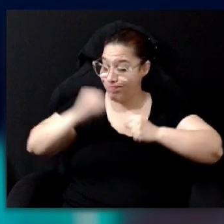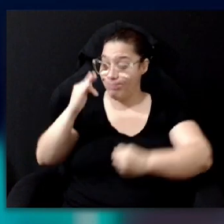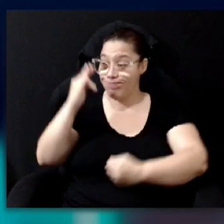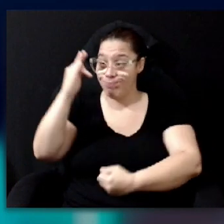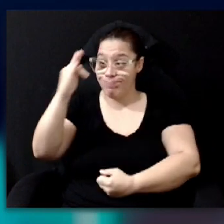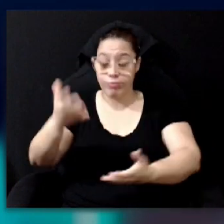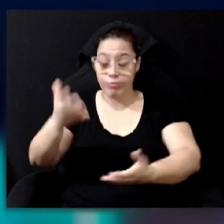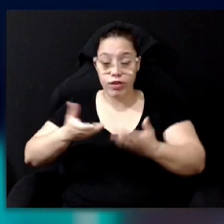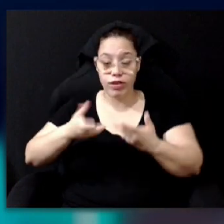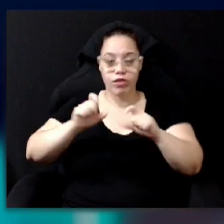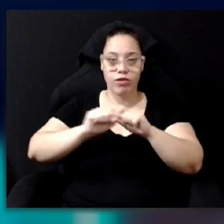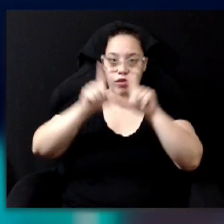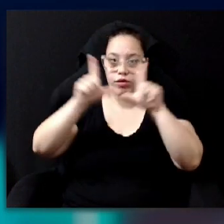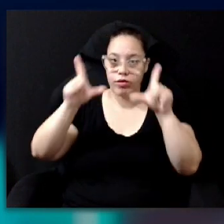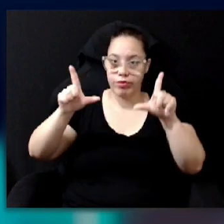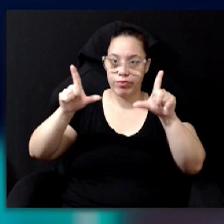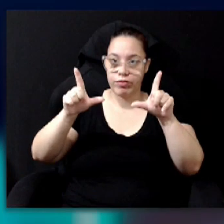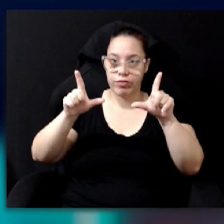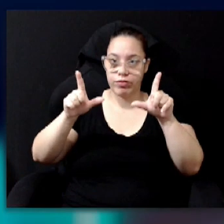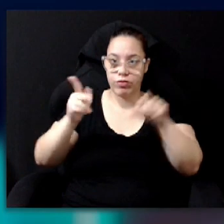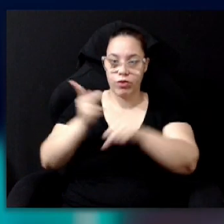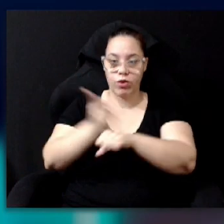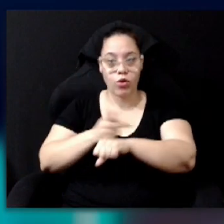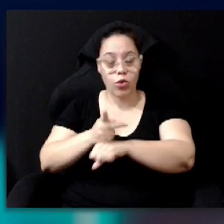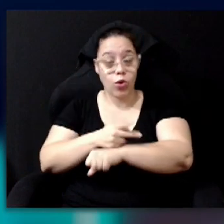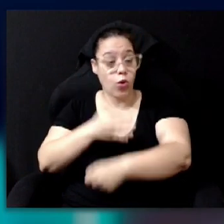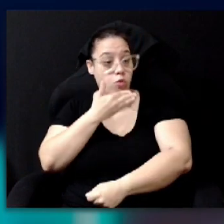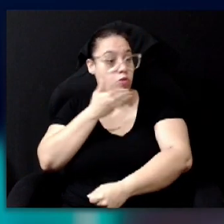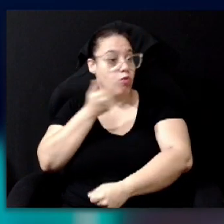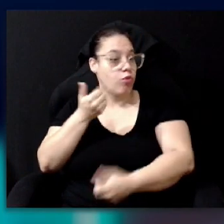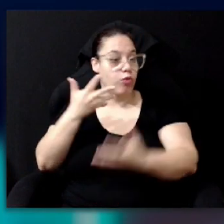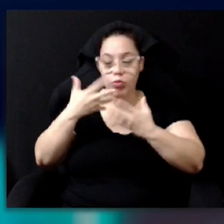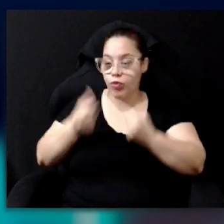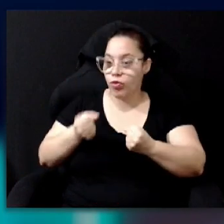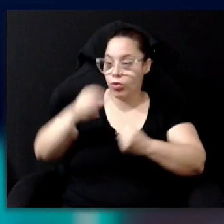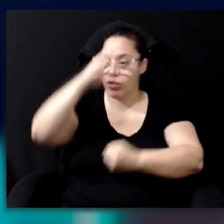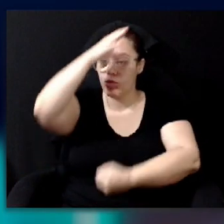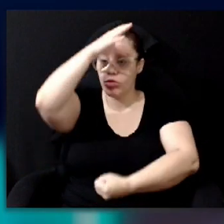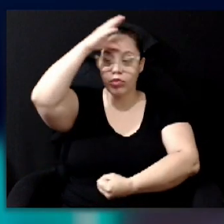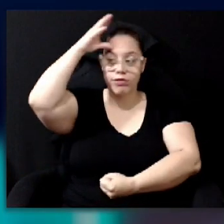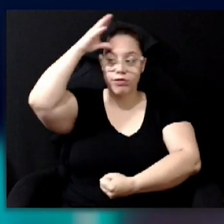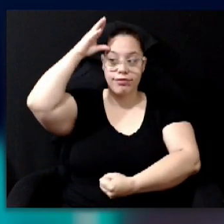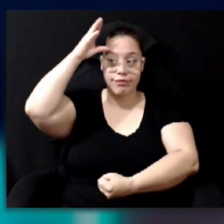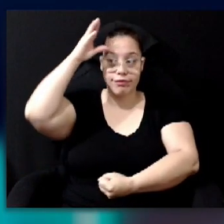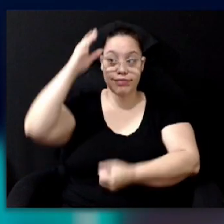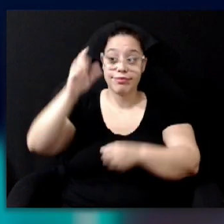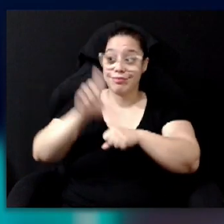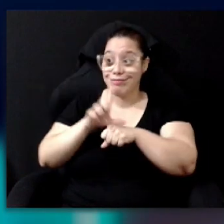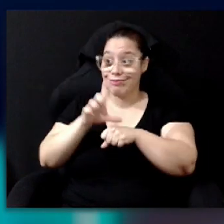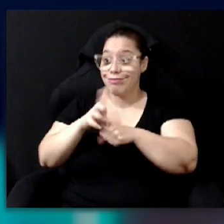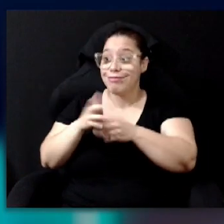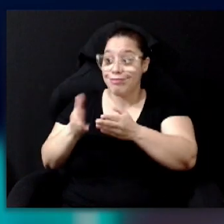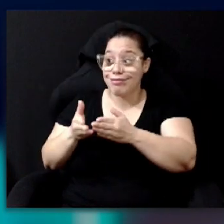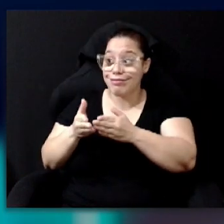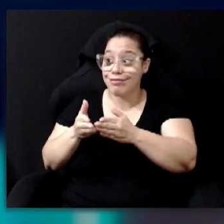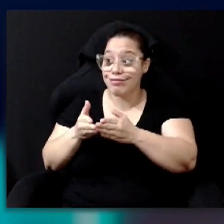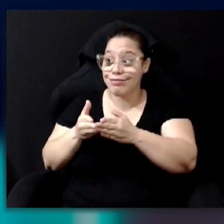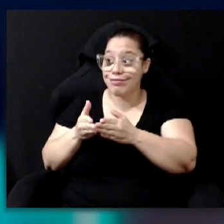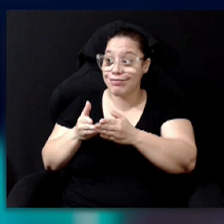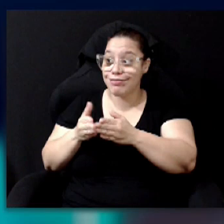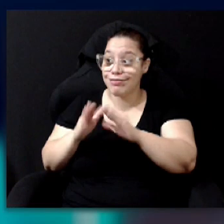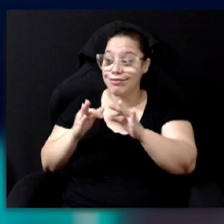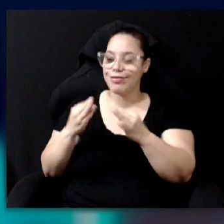ela é incansável na busca do melhor, em receber o cliente como se a loja fosse a extensão de sua